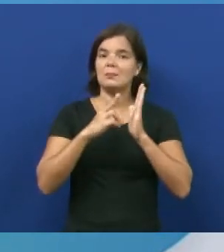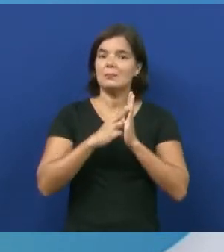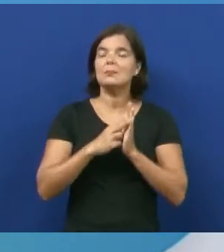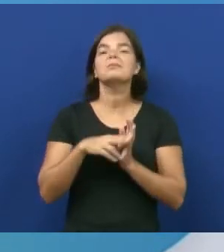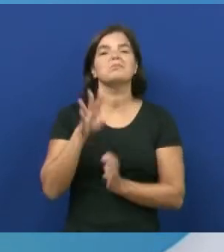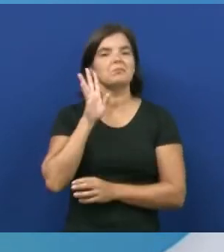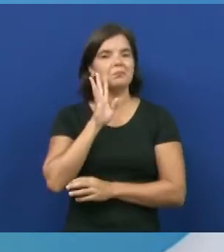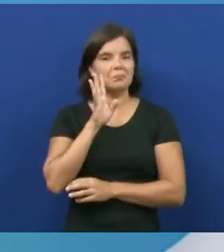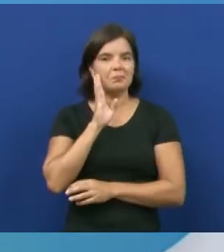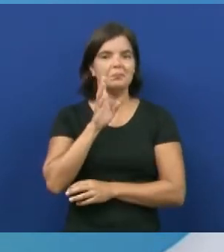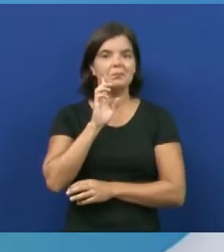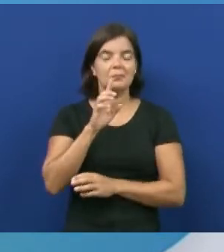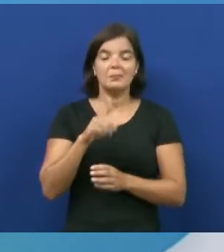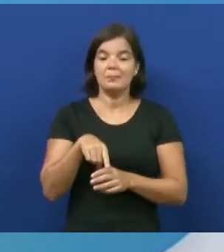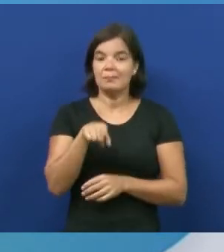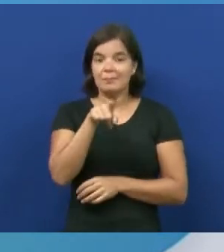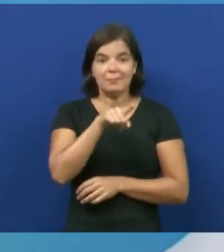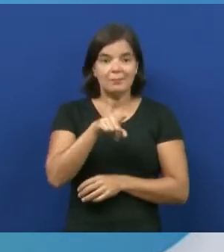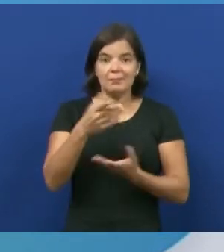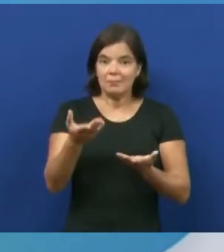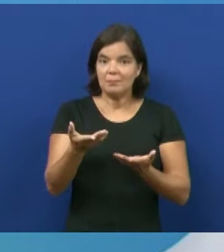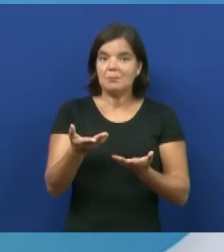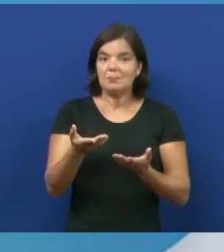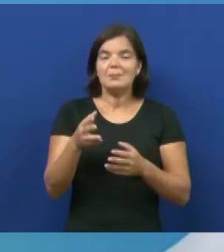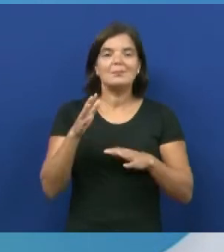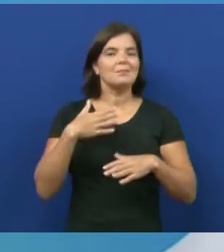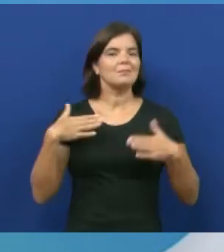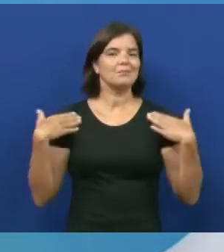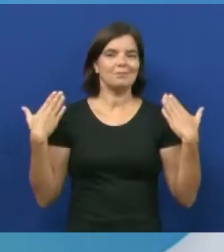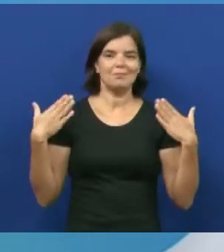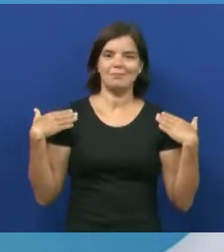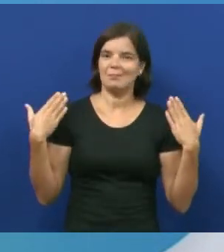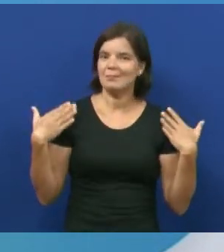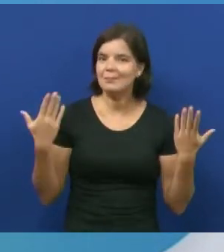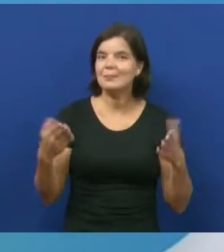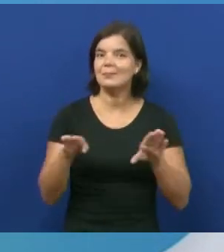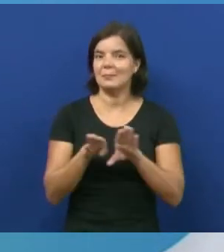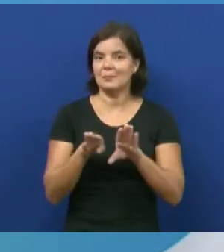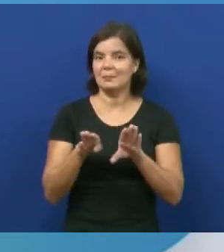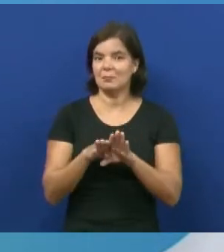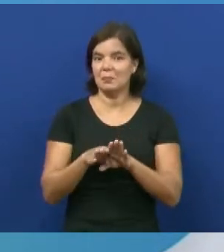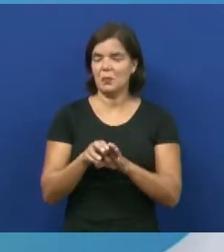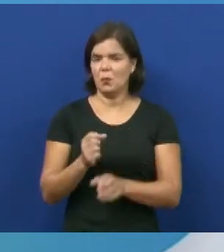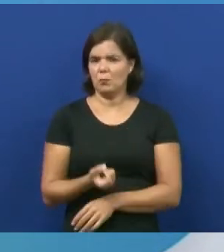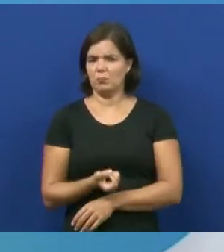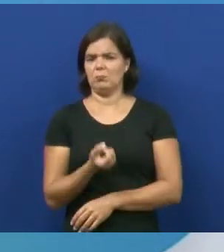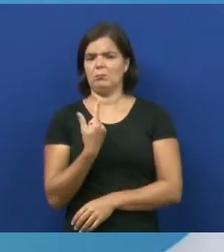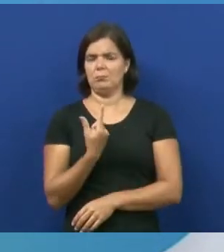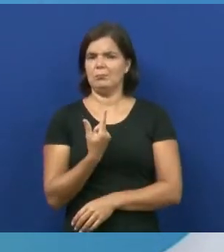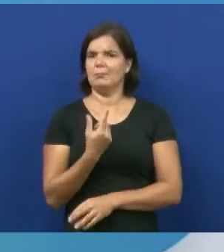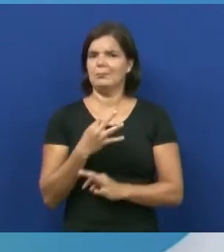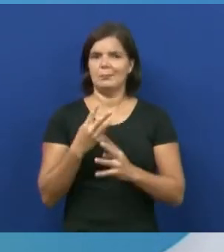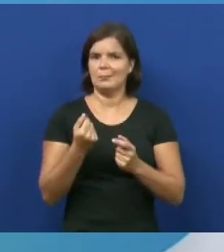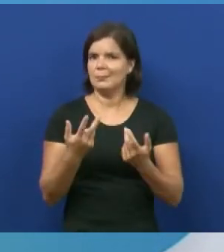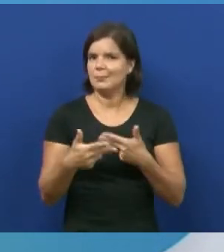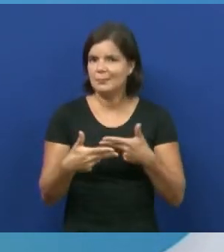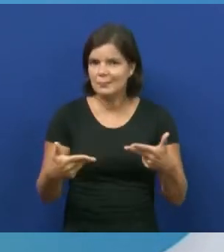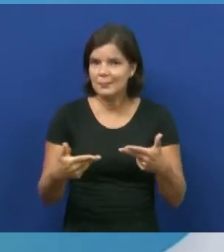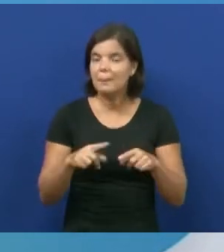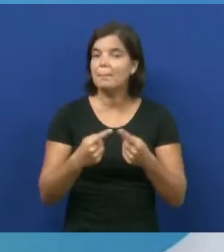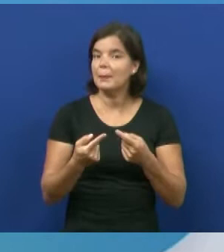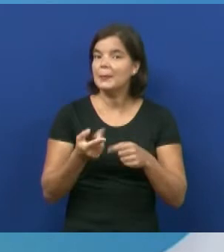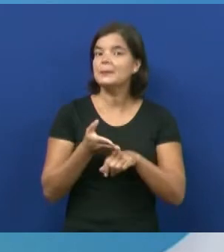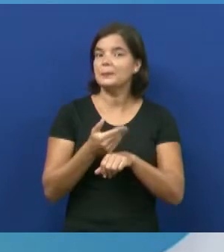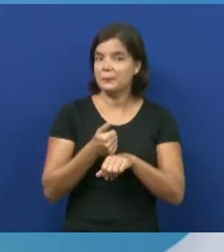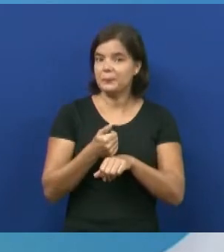bem interessante, você vai ficar muito animado com o que viu ou você vai ficar achando muito estranho tudo isso. Mas eu quero te adiantar uma